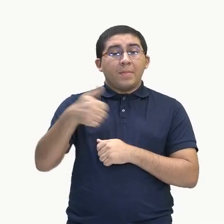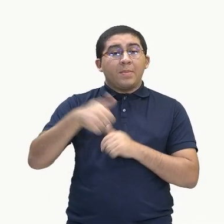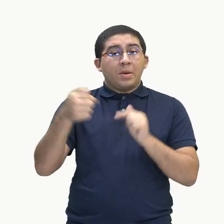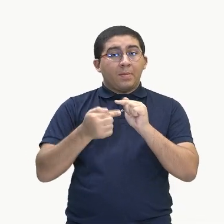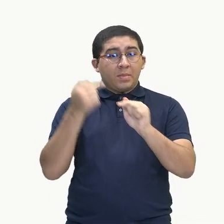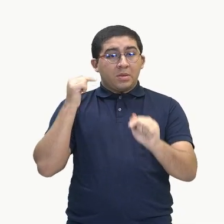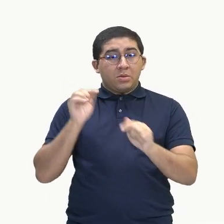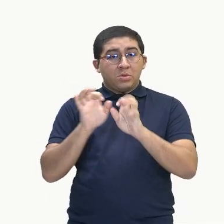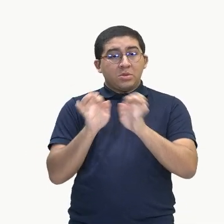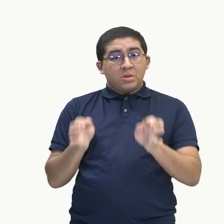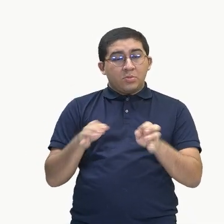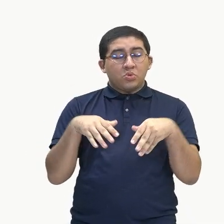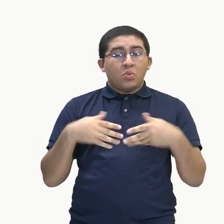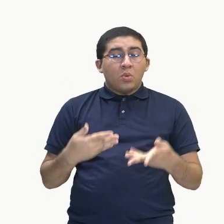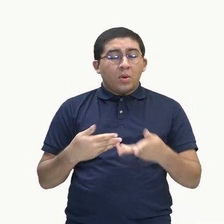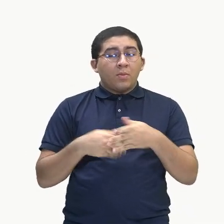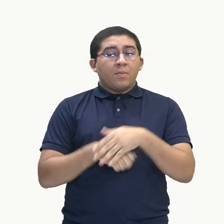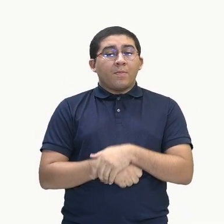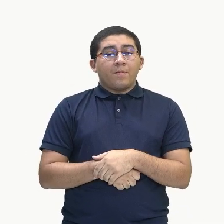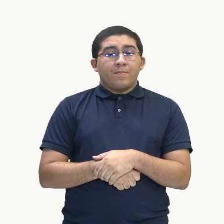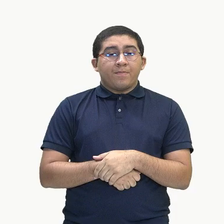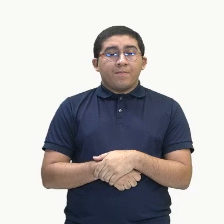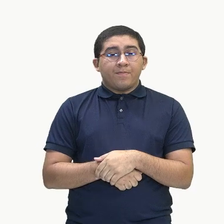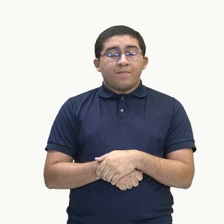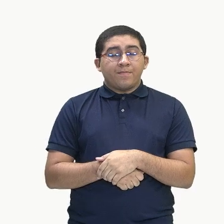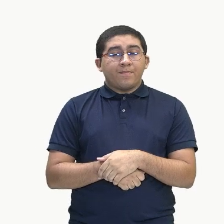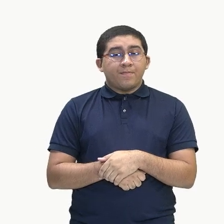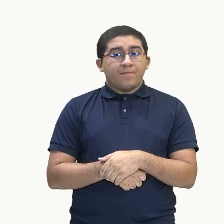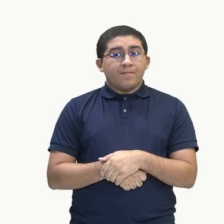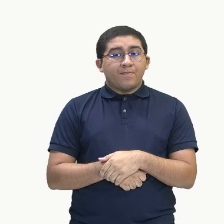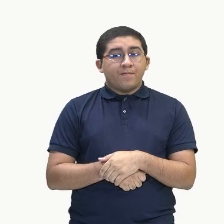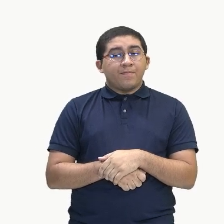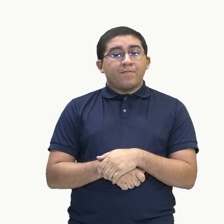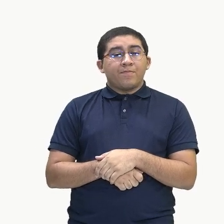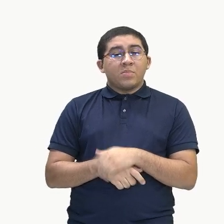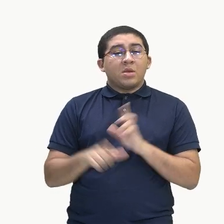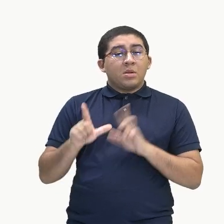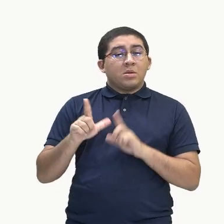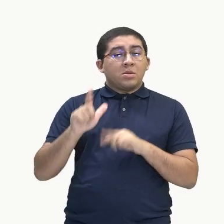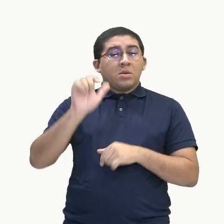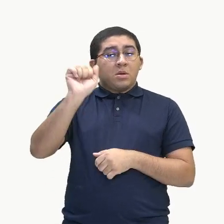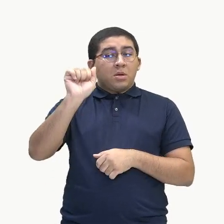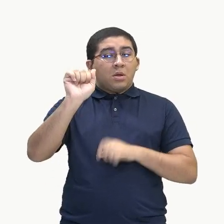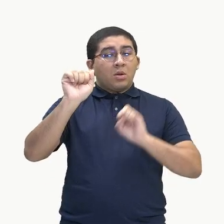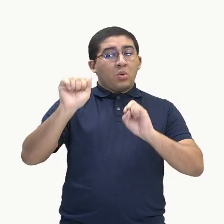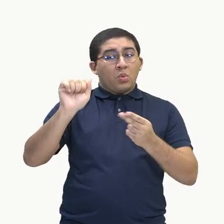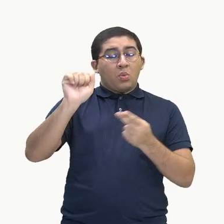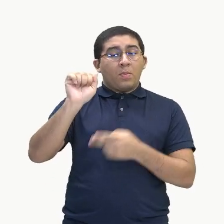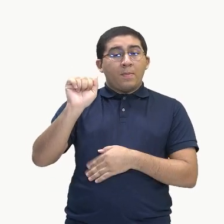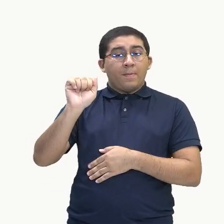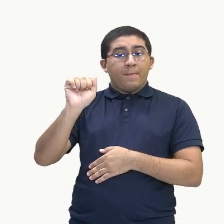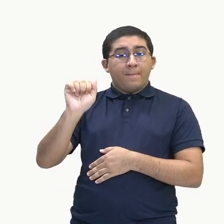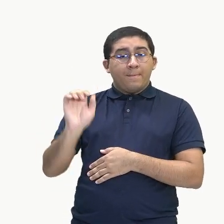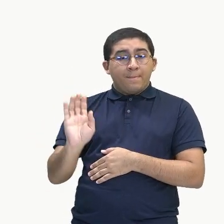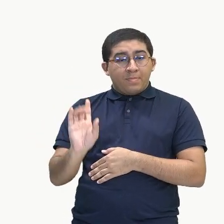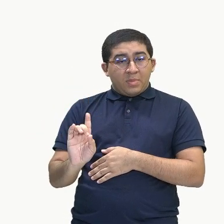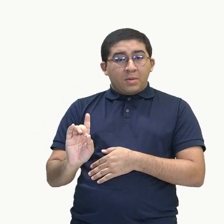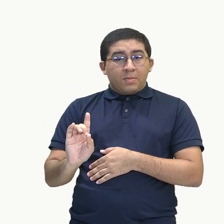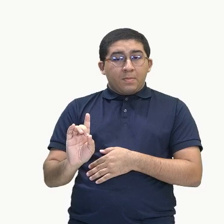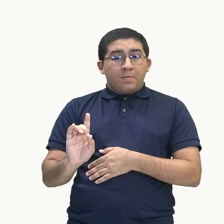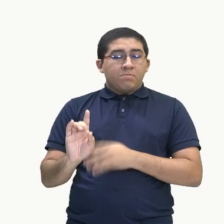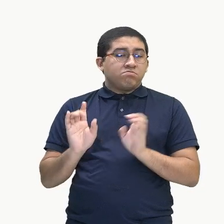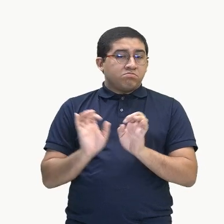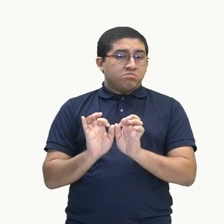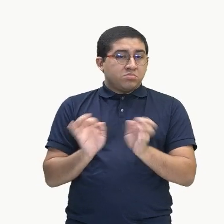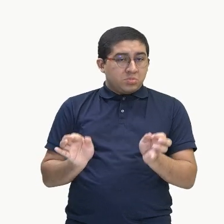cooking, ou aqui a letra A ou a letra B. Agora ficou fácil, né?